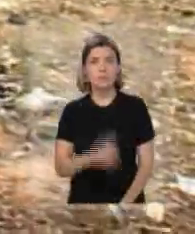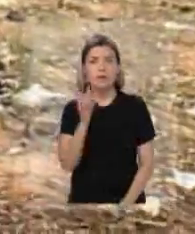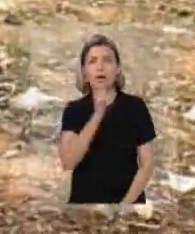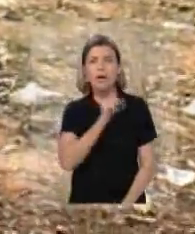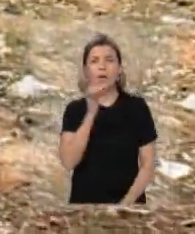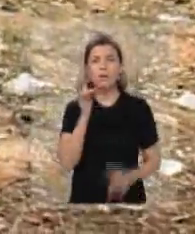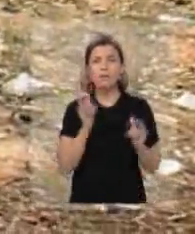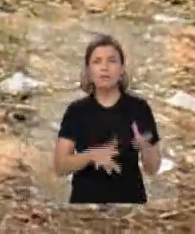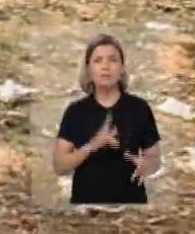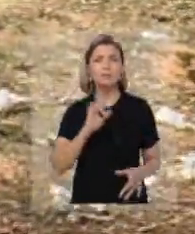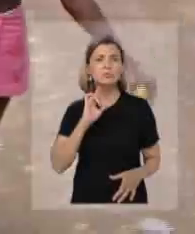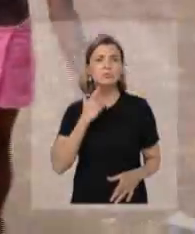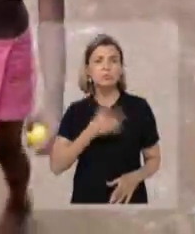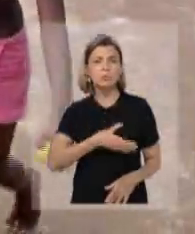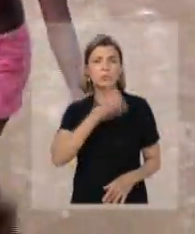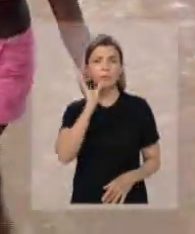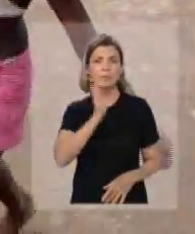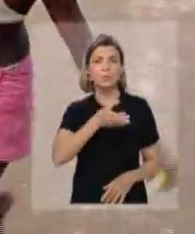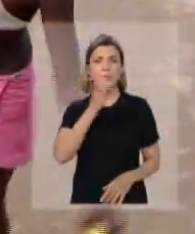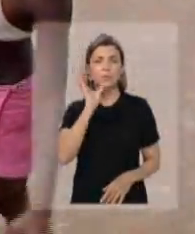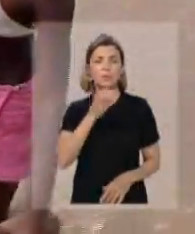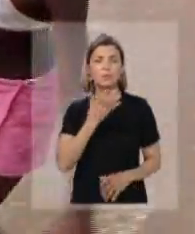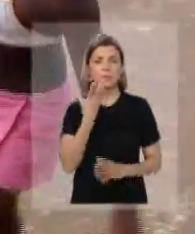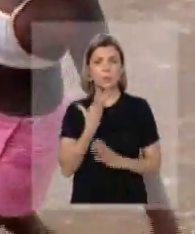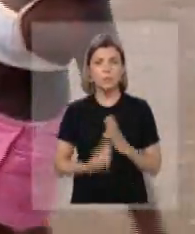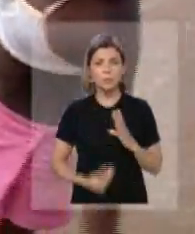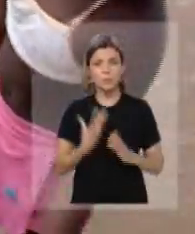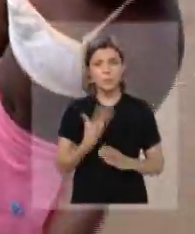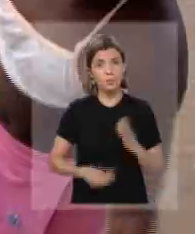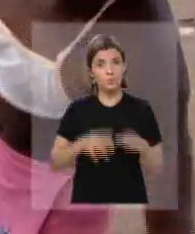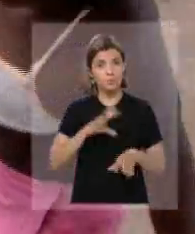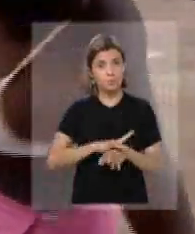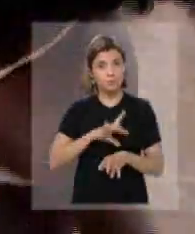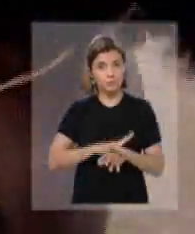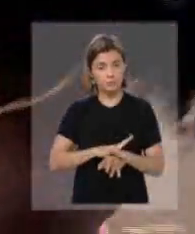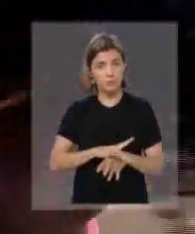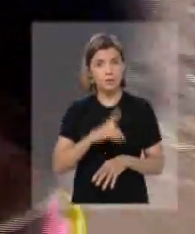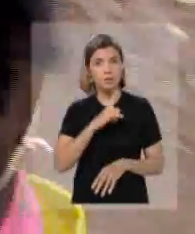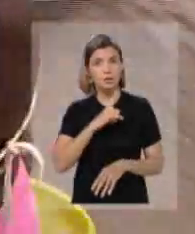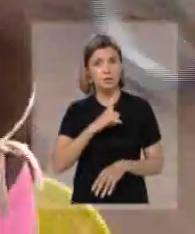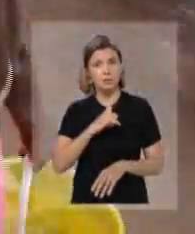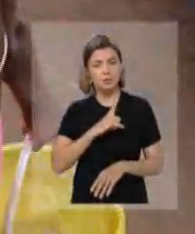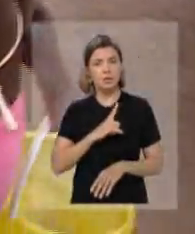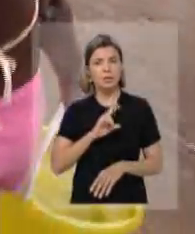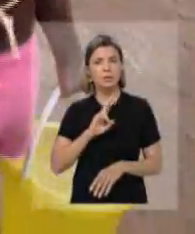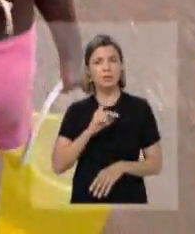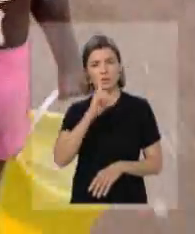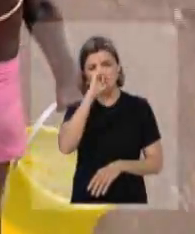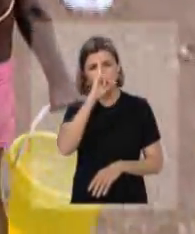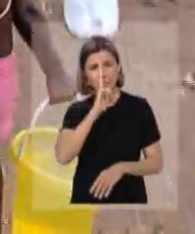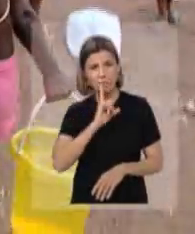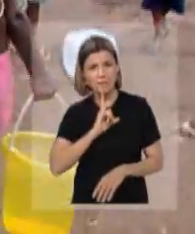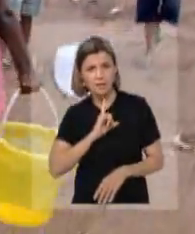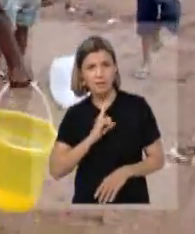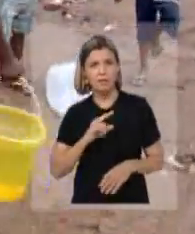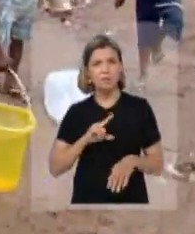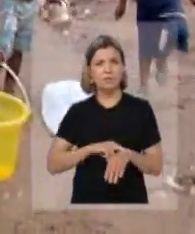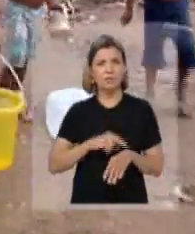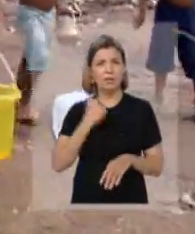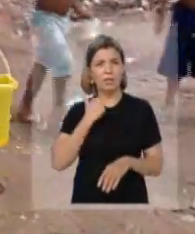O consumo de água contaminada é um dos principais modos de transmissão de doenças, como a hepatite,